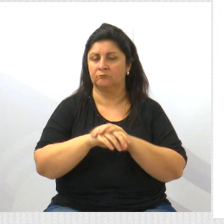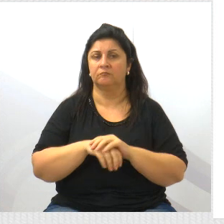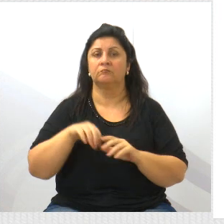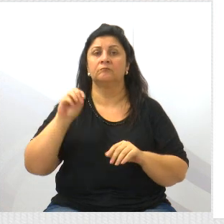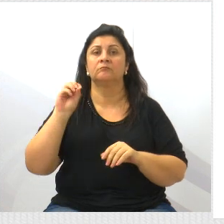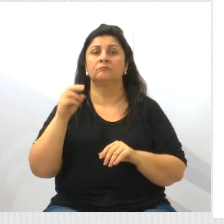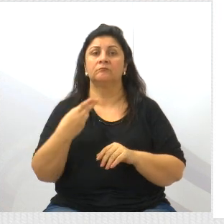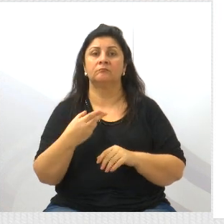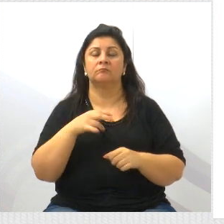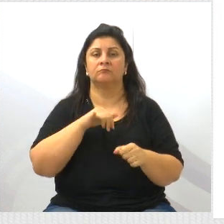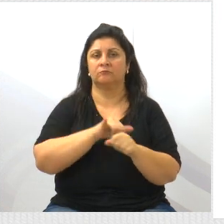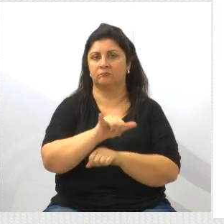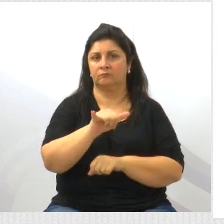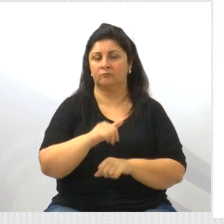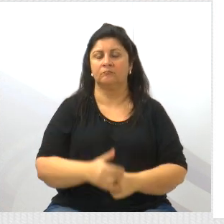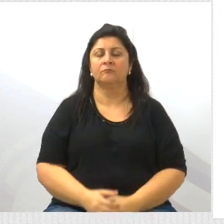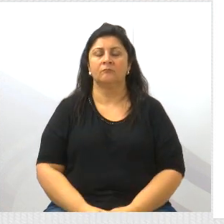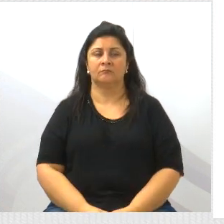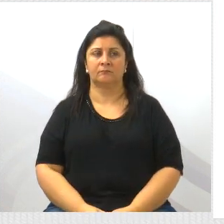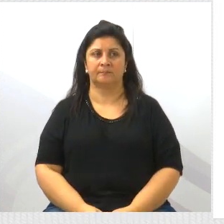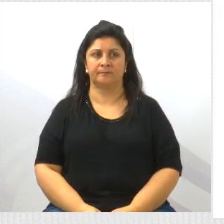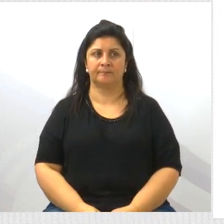na participação. Tá?